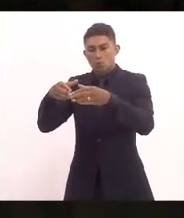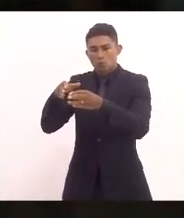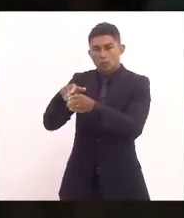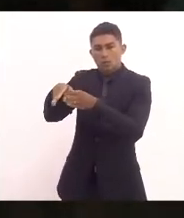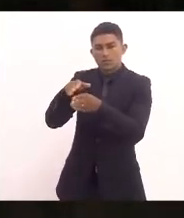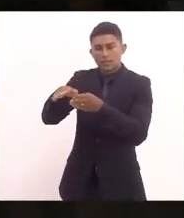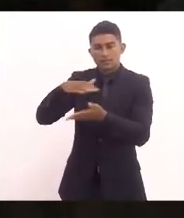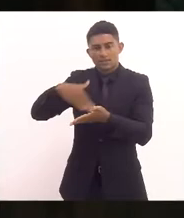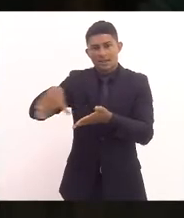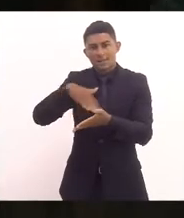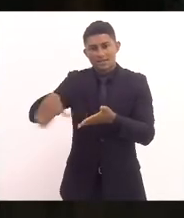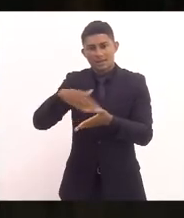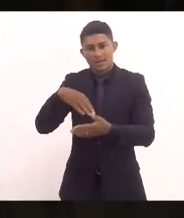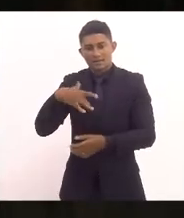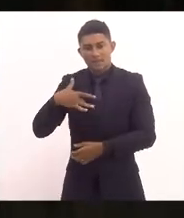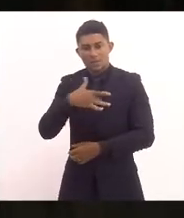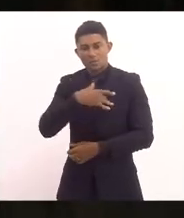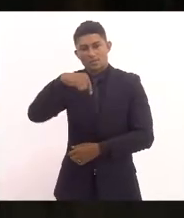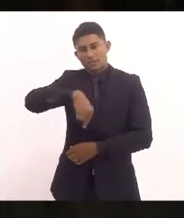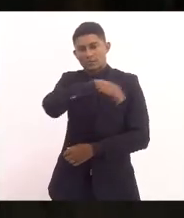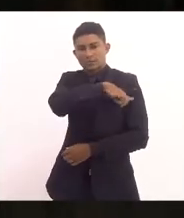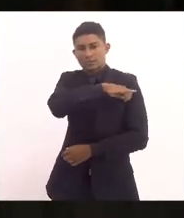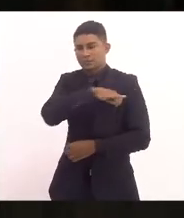de Saúde do Rio de Janeiro.